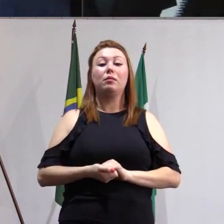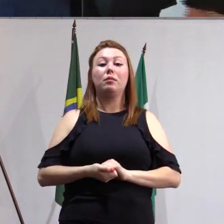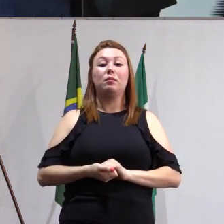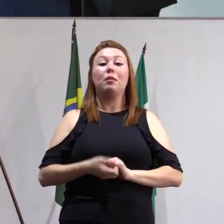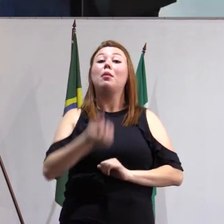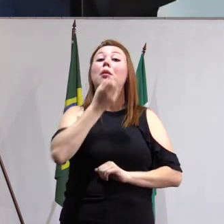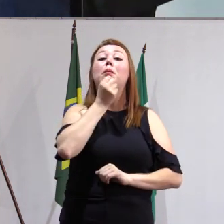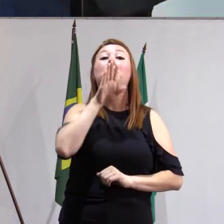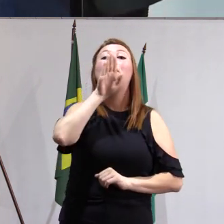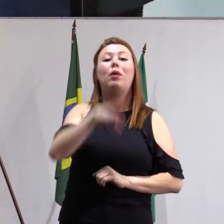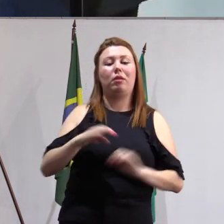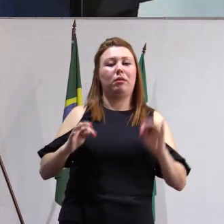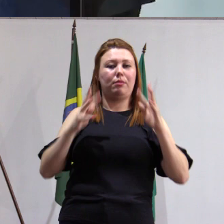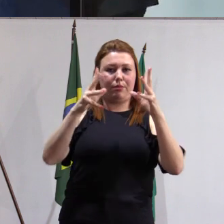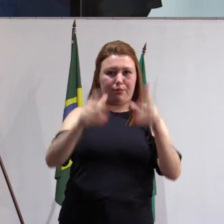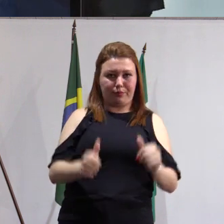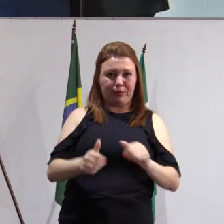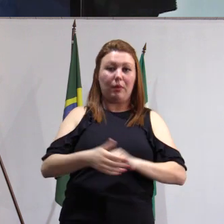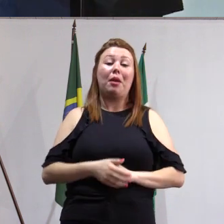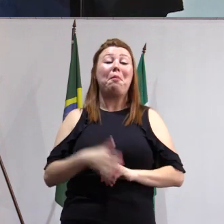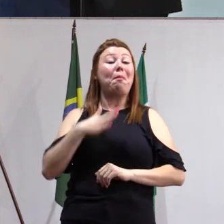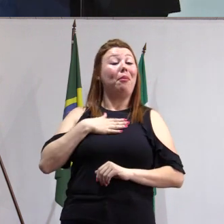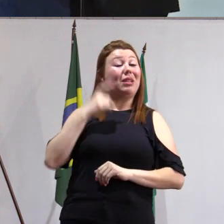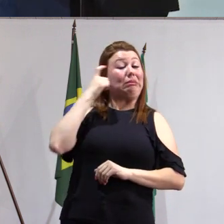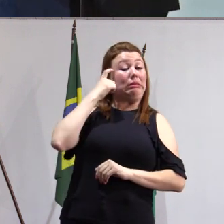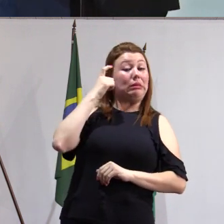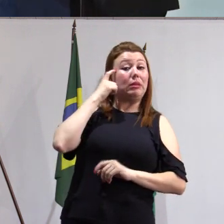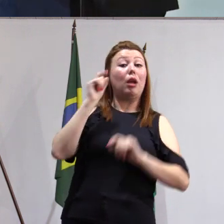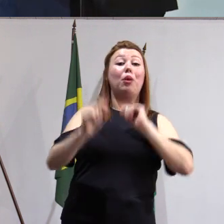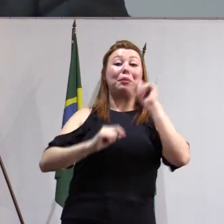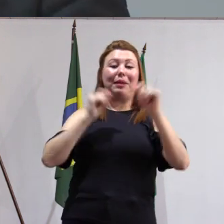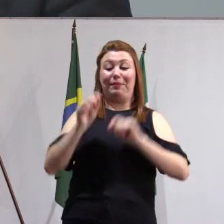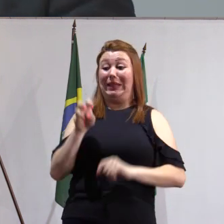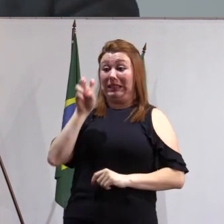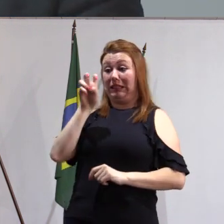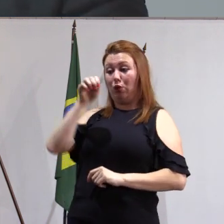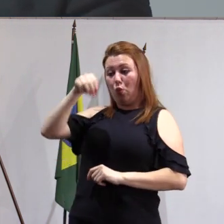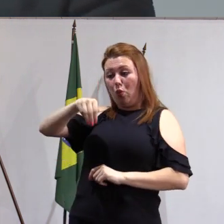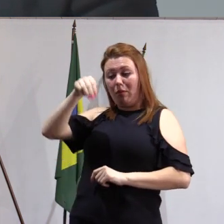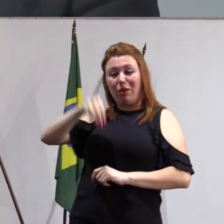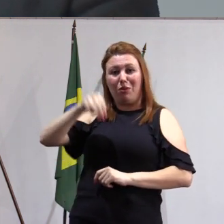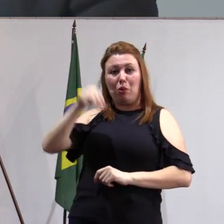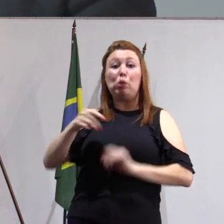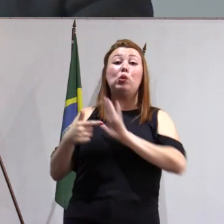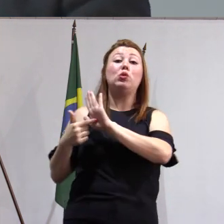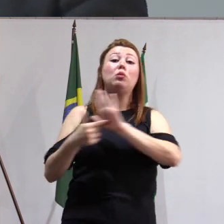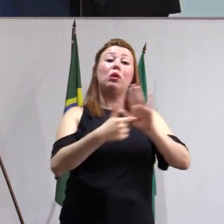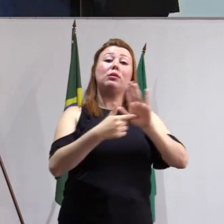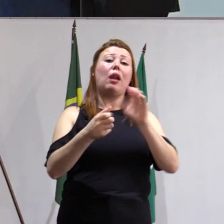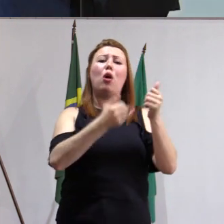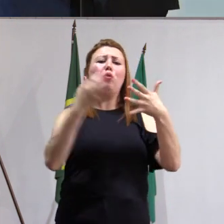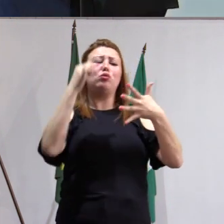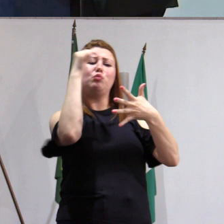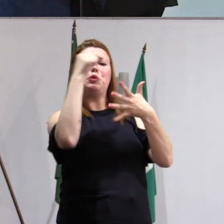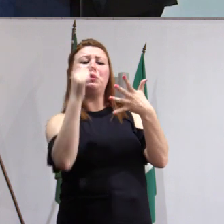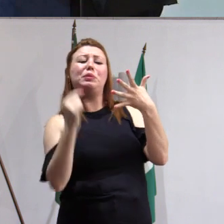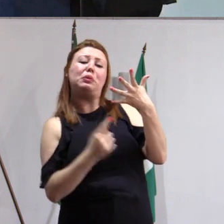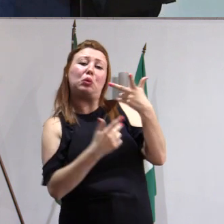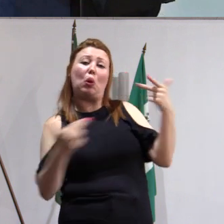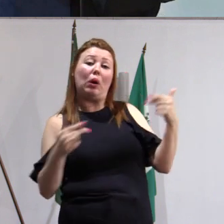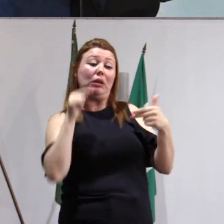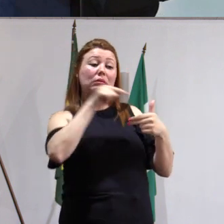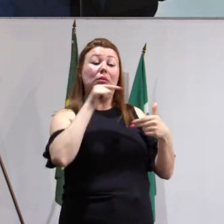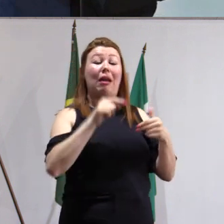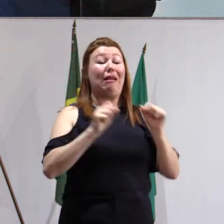Boa tarde a todos. A minha ideia aqui é, nesses 5 minutos, tacar alguns pontos que me parecem